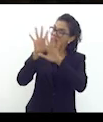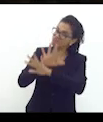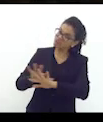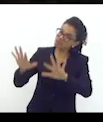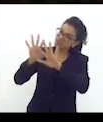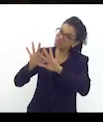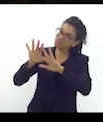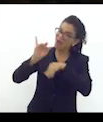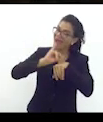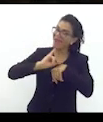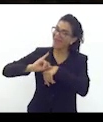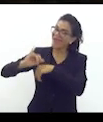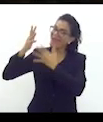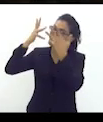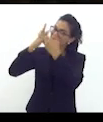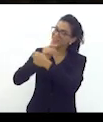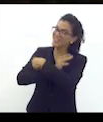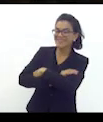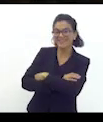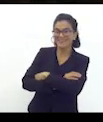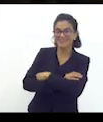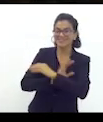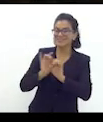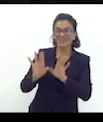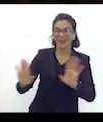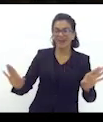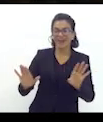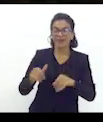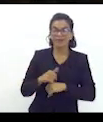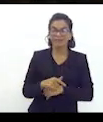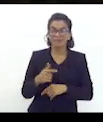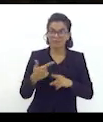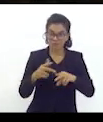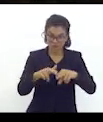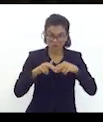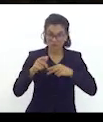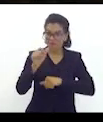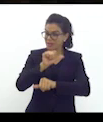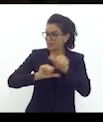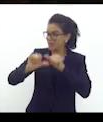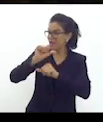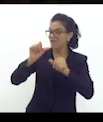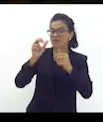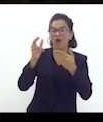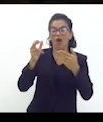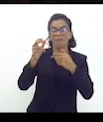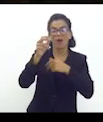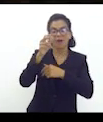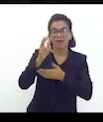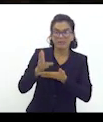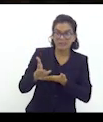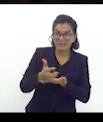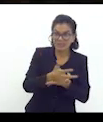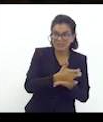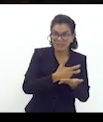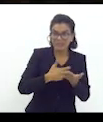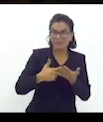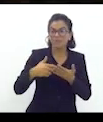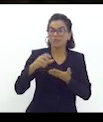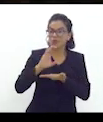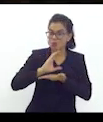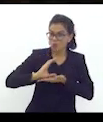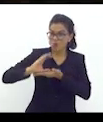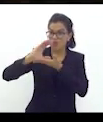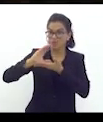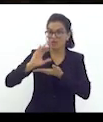decorativas. Tanto é que na reforma tributária, o Conselho Federativo que está sendo